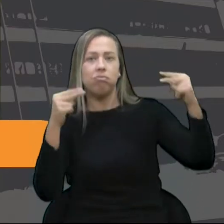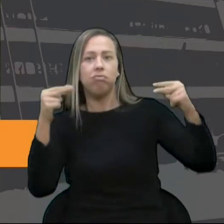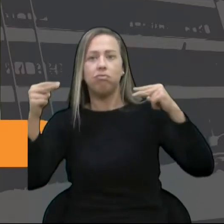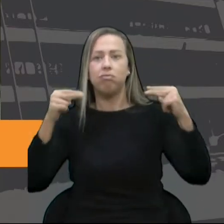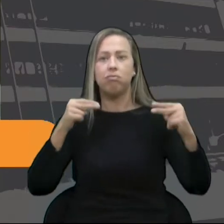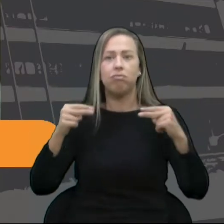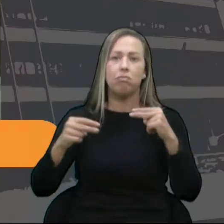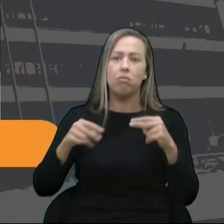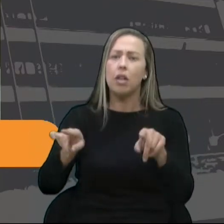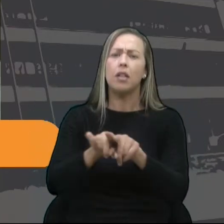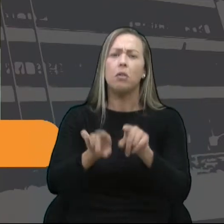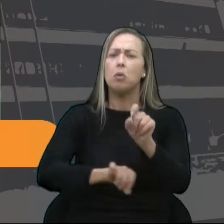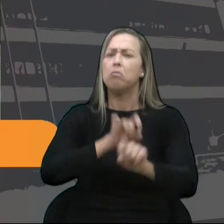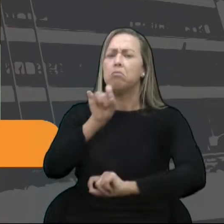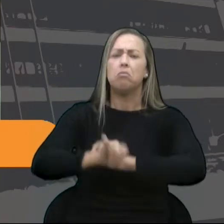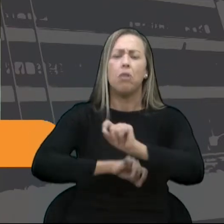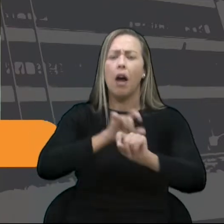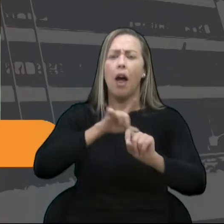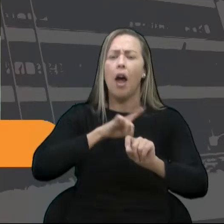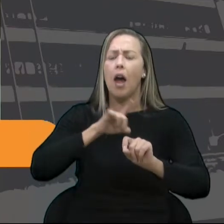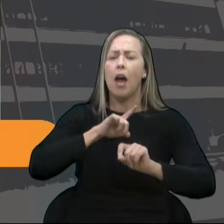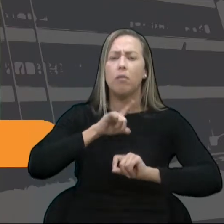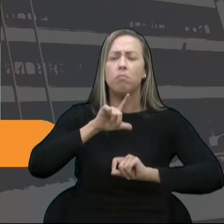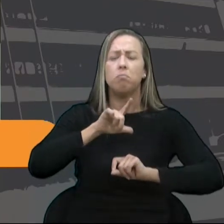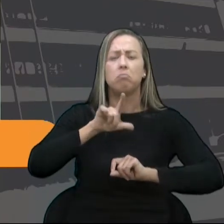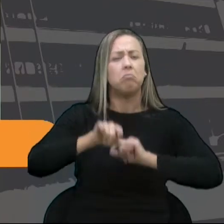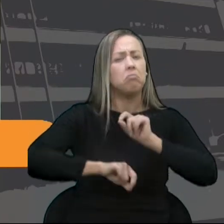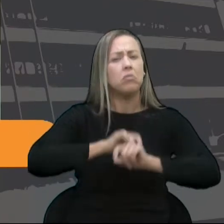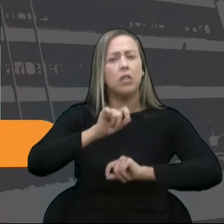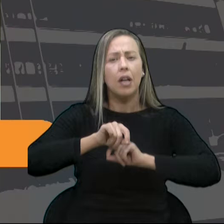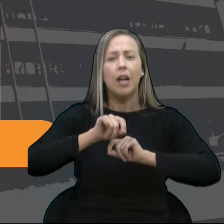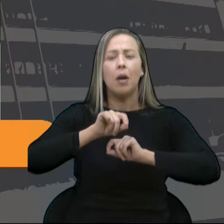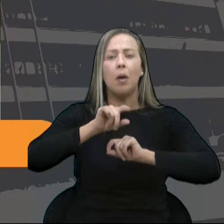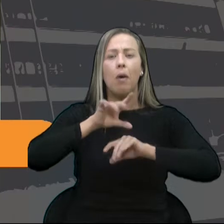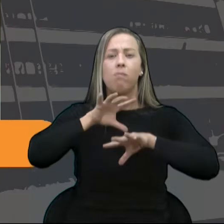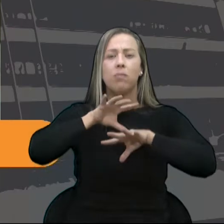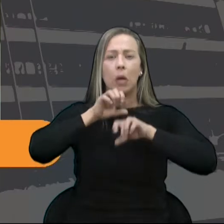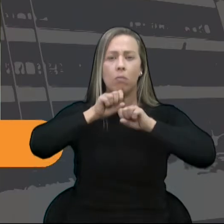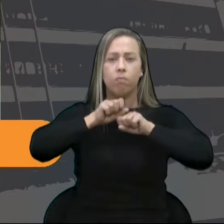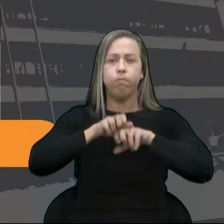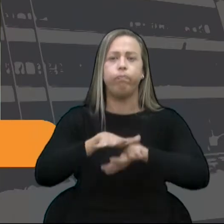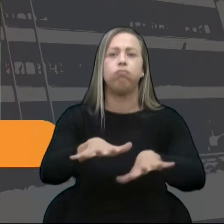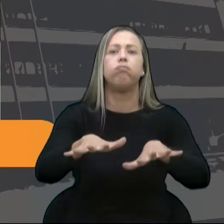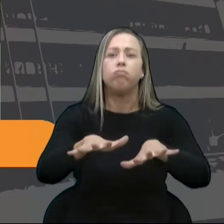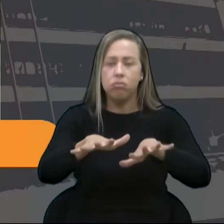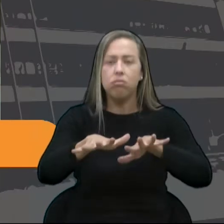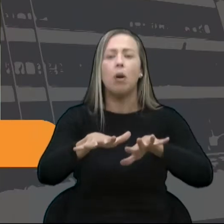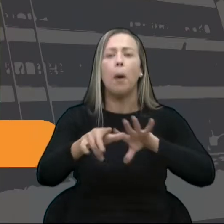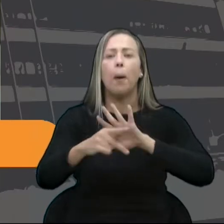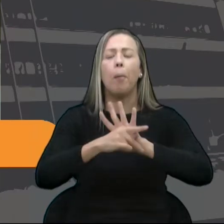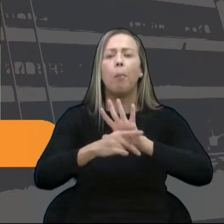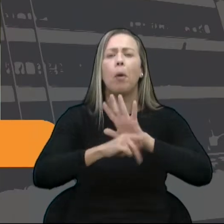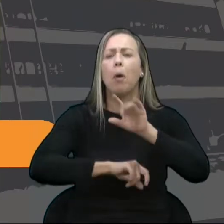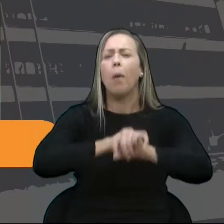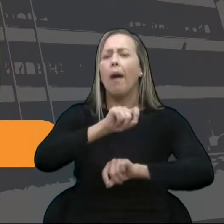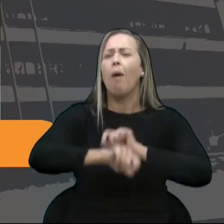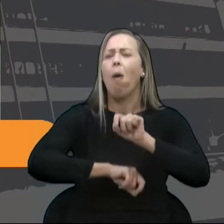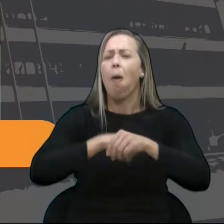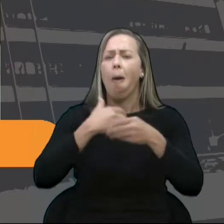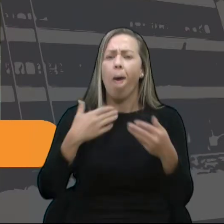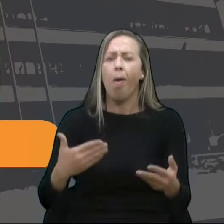talvez até por conta de uma certa, o que eu chamaria de contaminação por parte daqueles